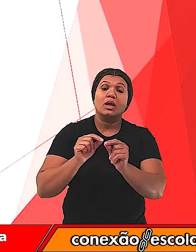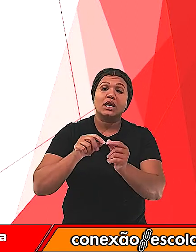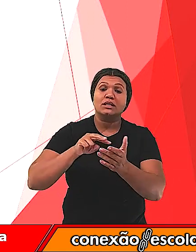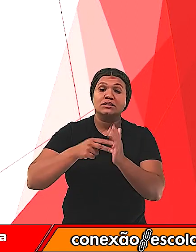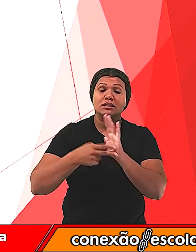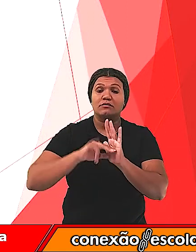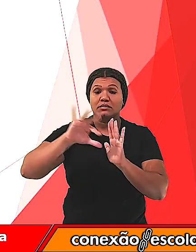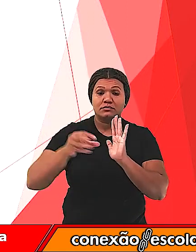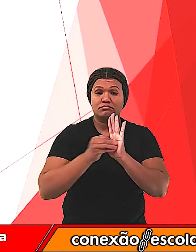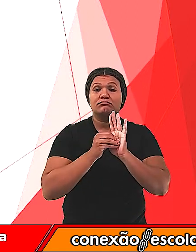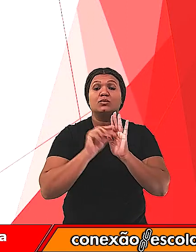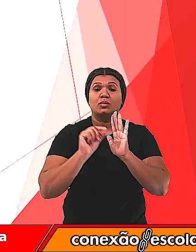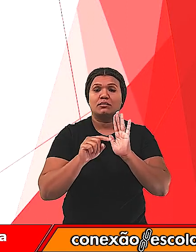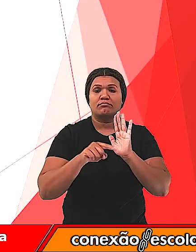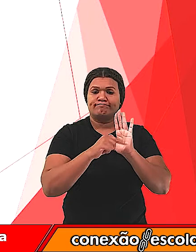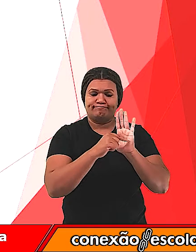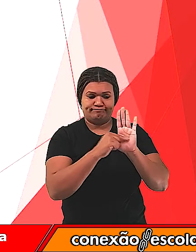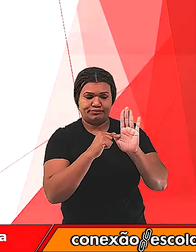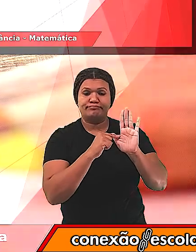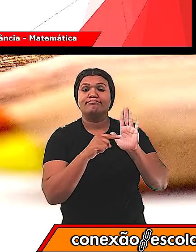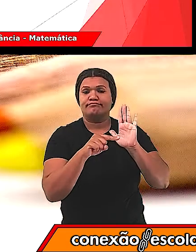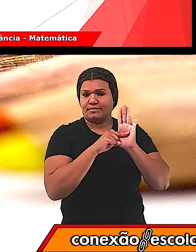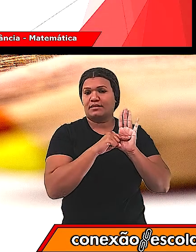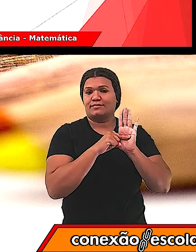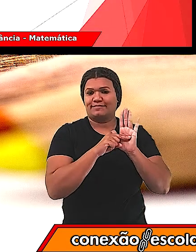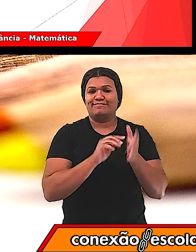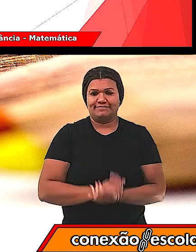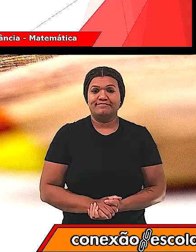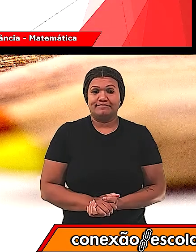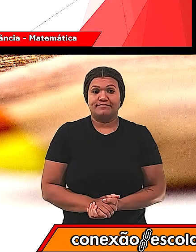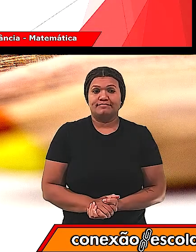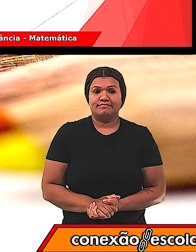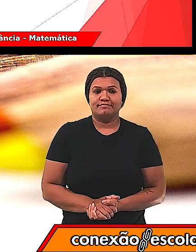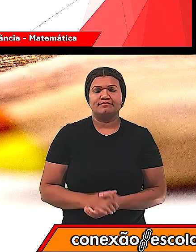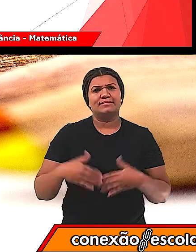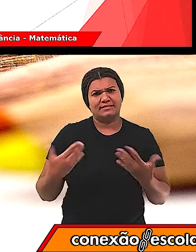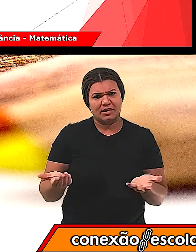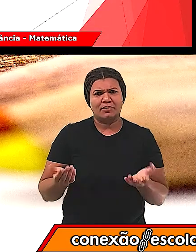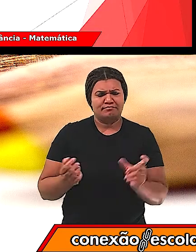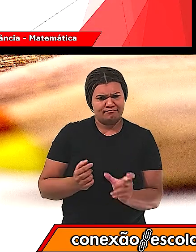um tracinho, conhecido como menos. Ah, então